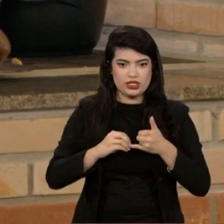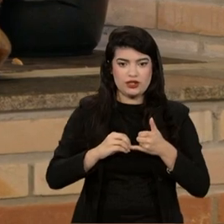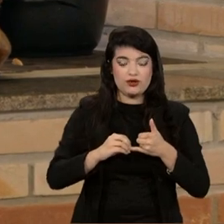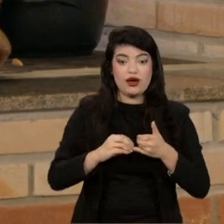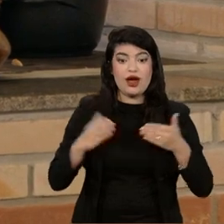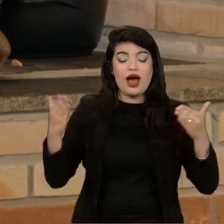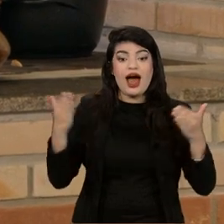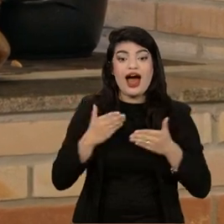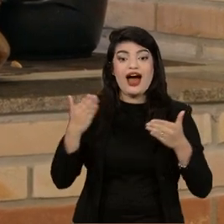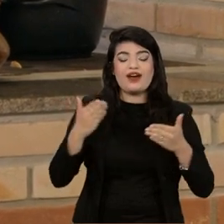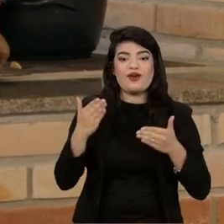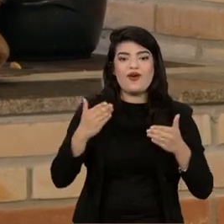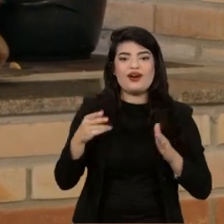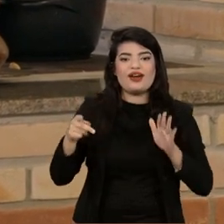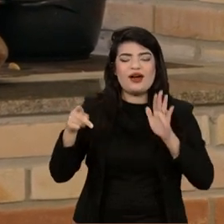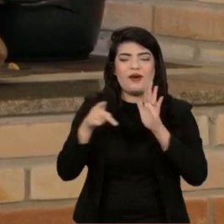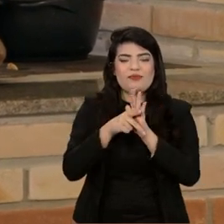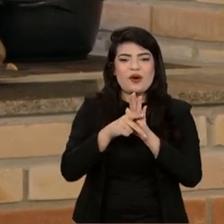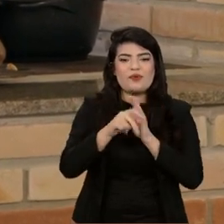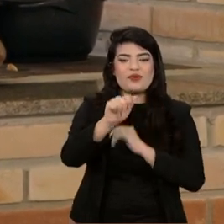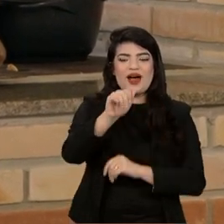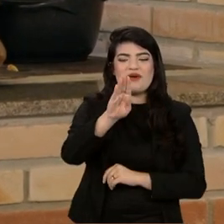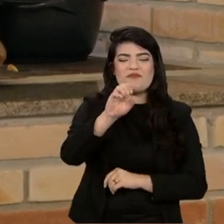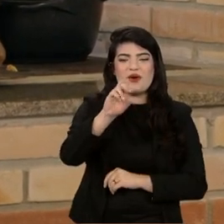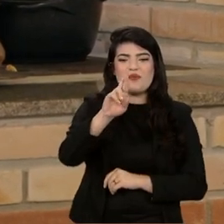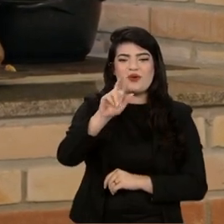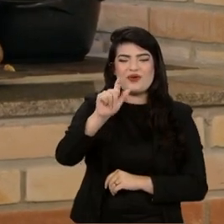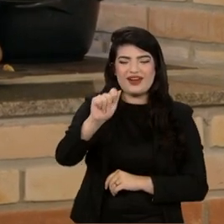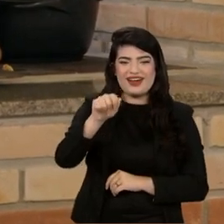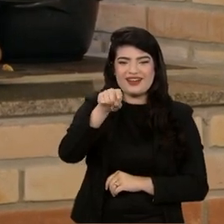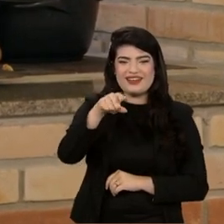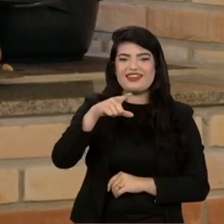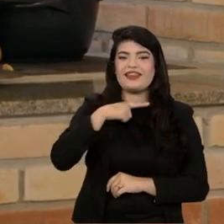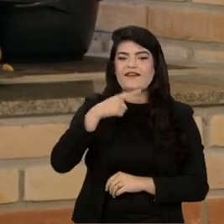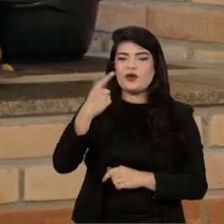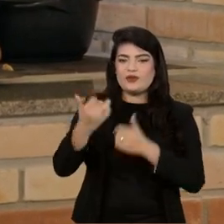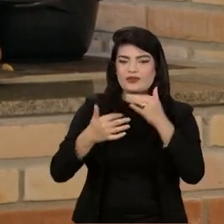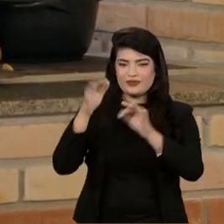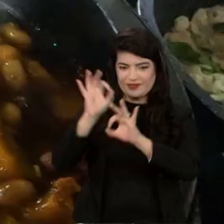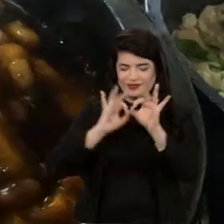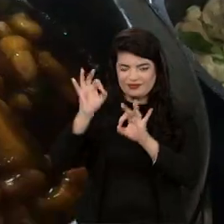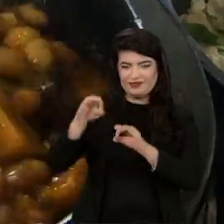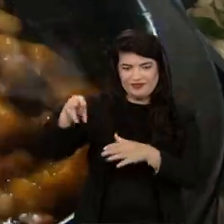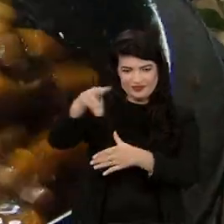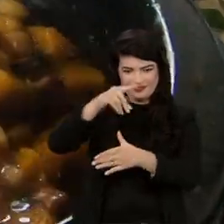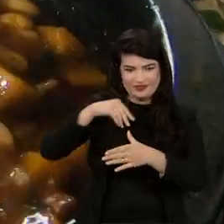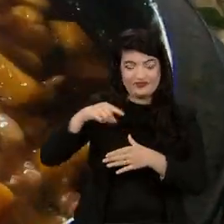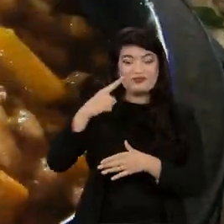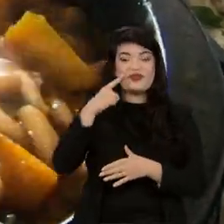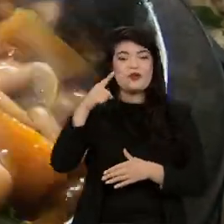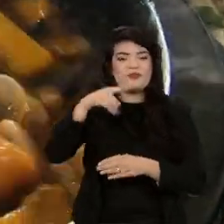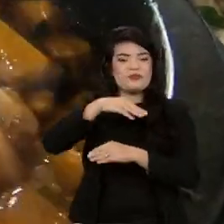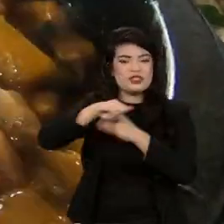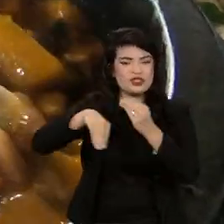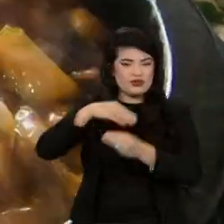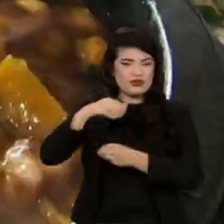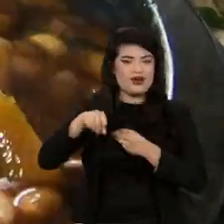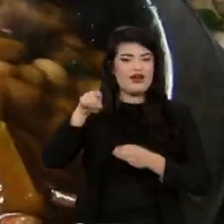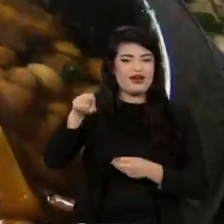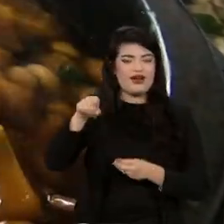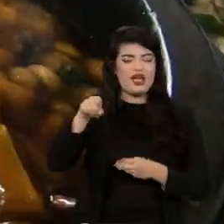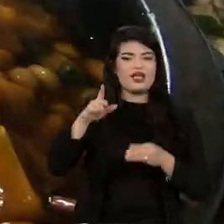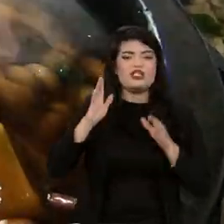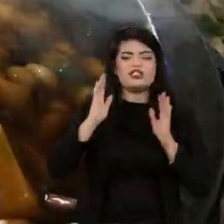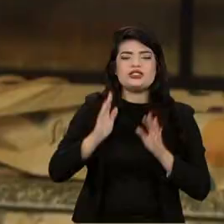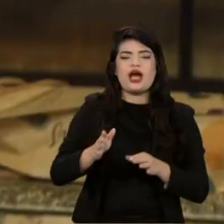carcar aqui uma abóbora cabochando dentro também, ó. Eita! Vamos ver o que vem aqui. Ele tá